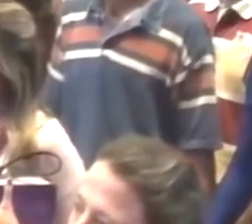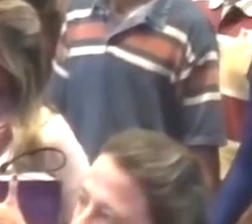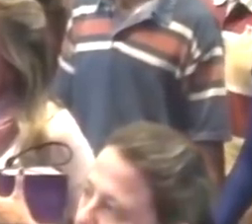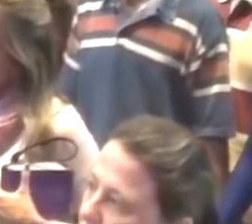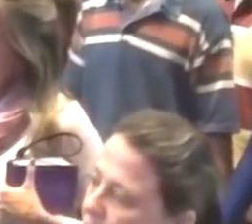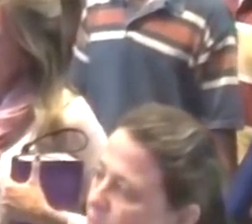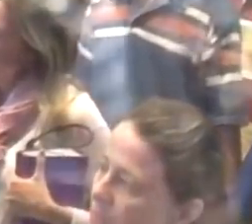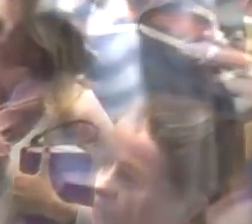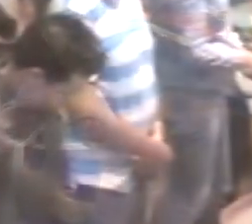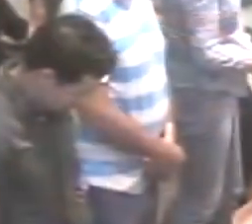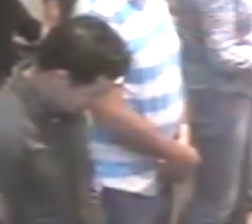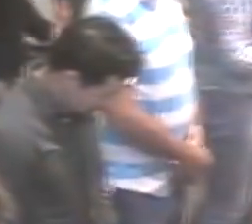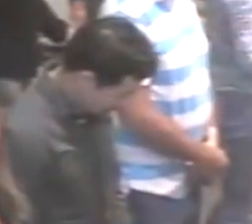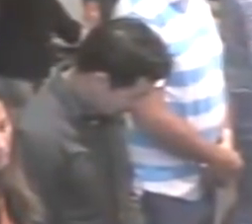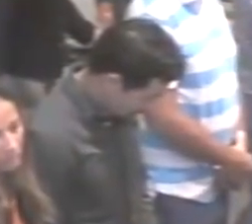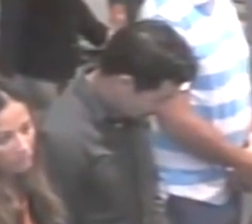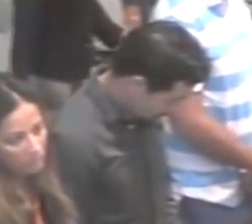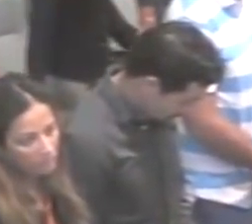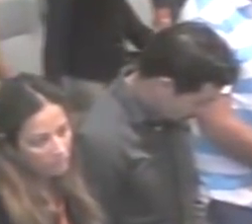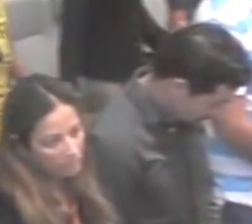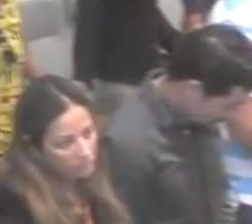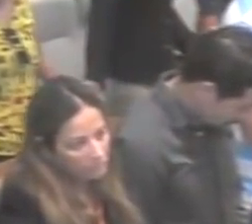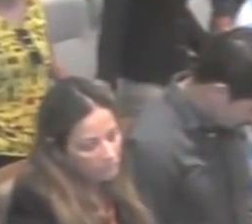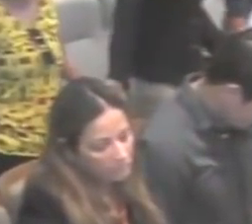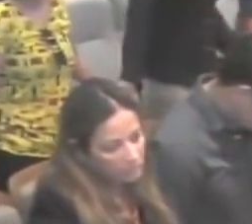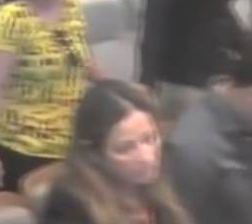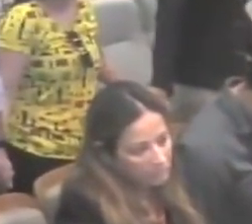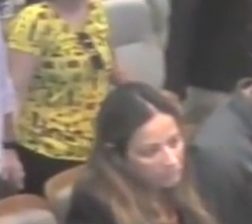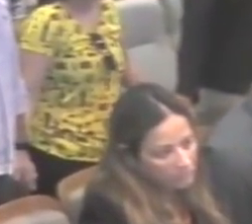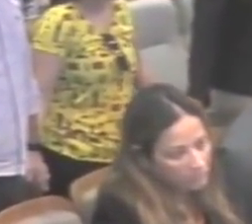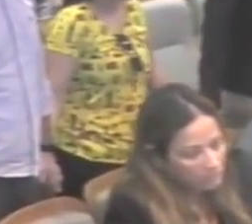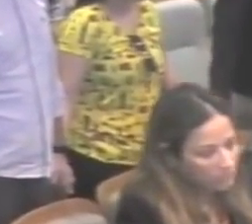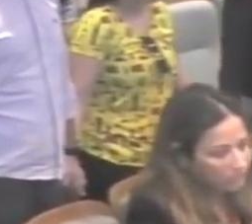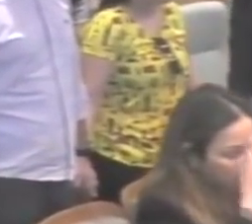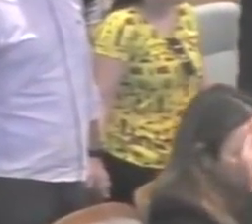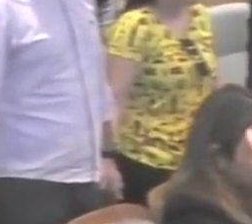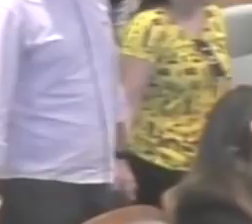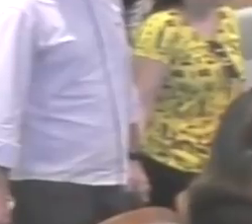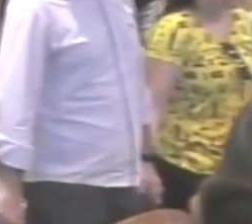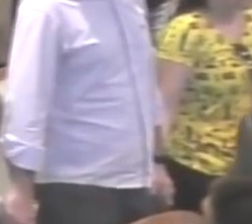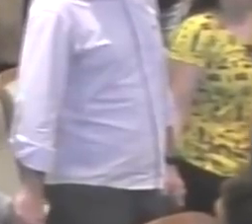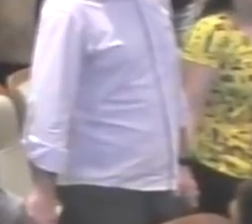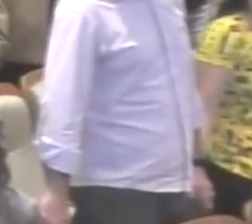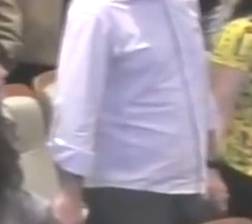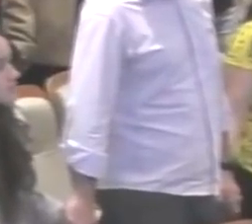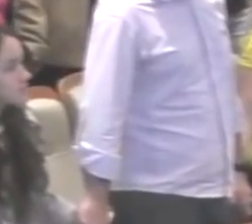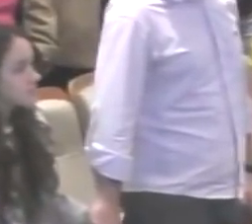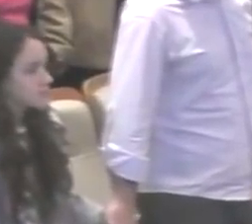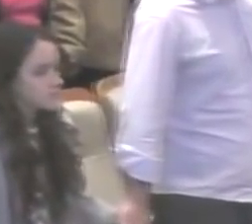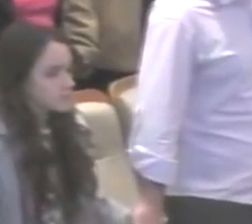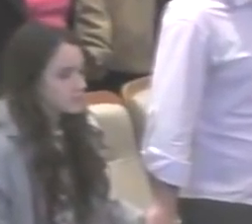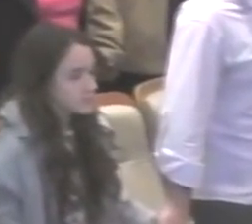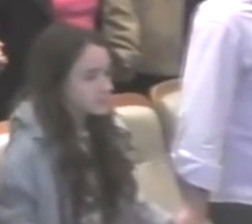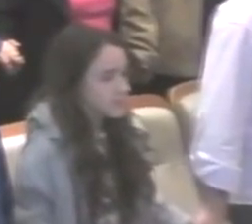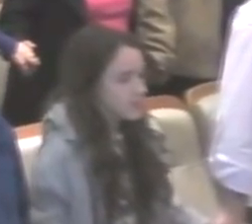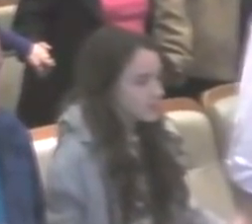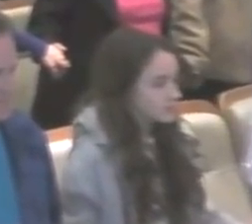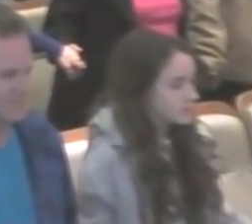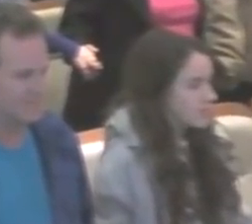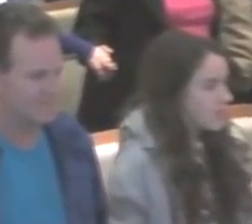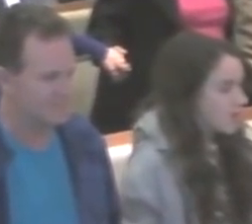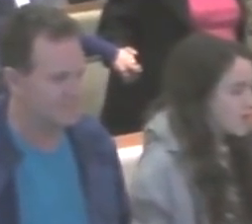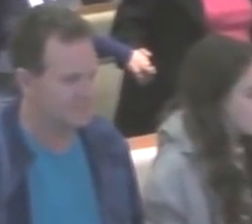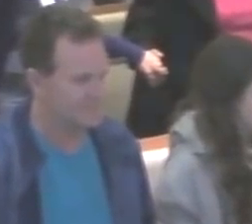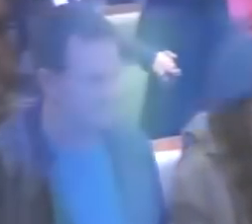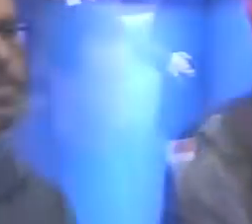esse passo da vida já passaram, tá? E aí então eu queria desafiar você a buscar essa